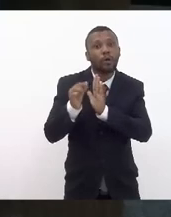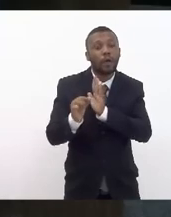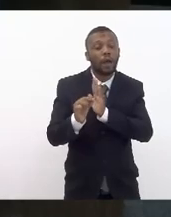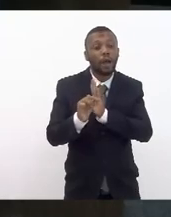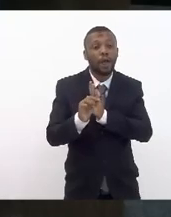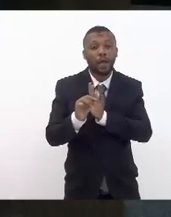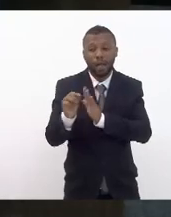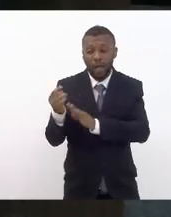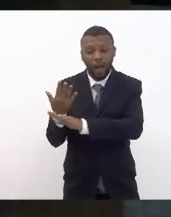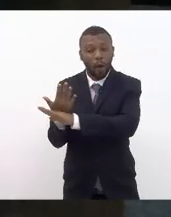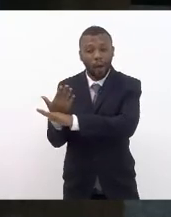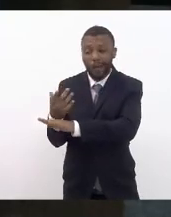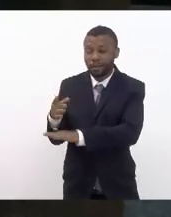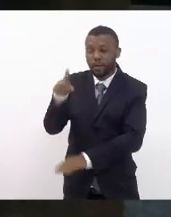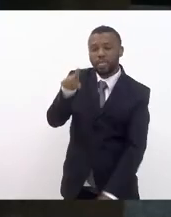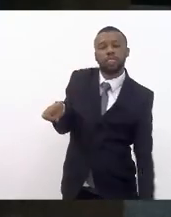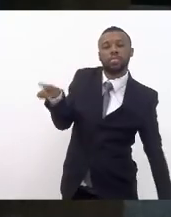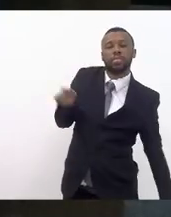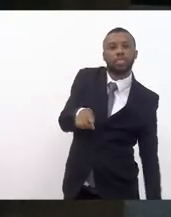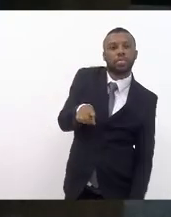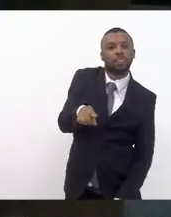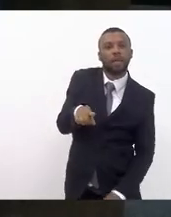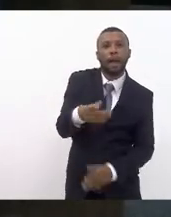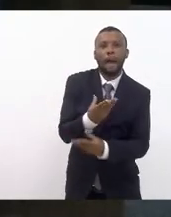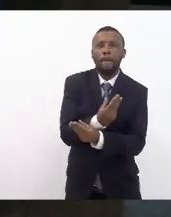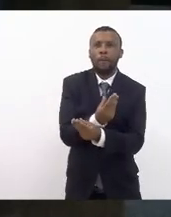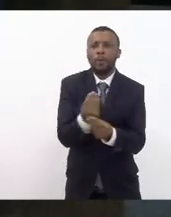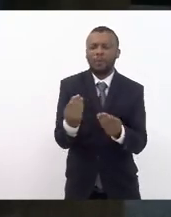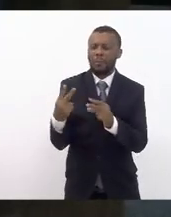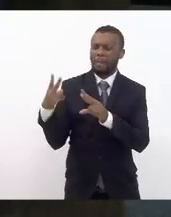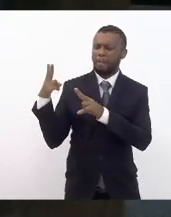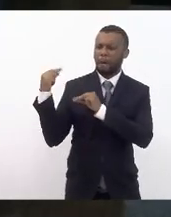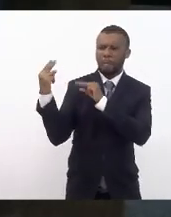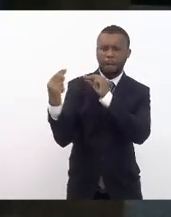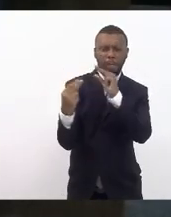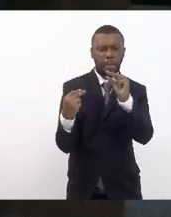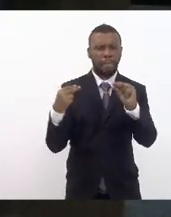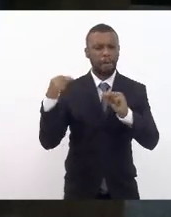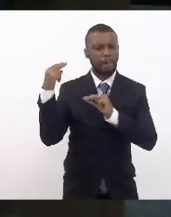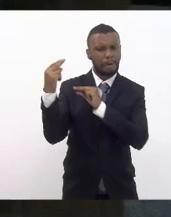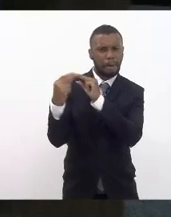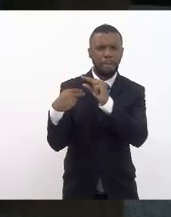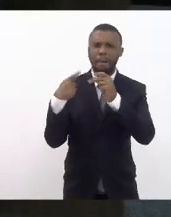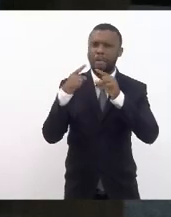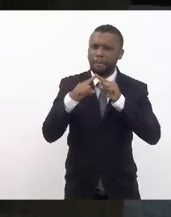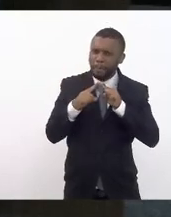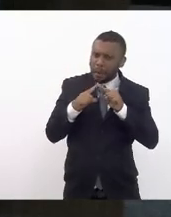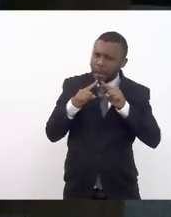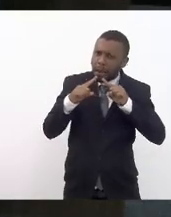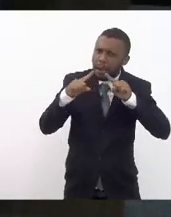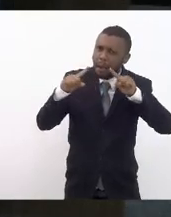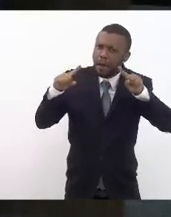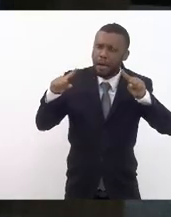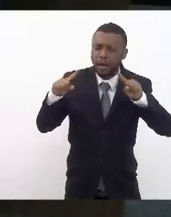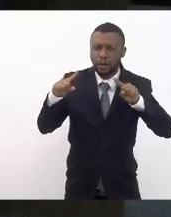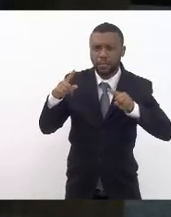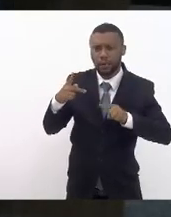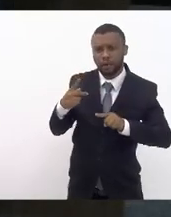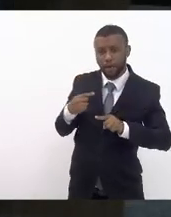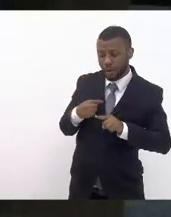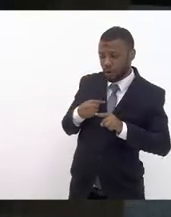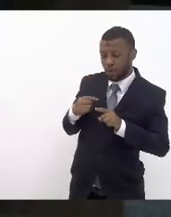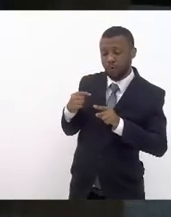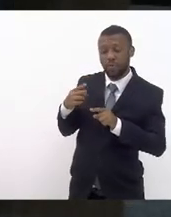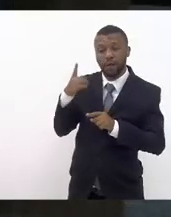da UERJ, muitas foram as vozes que vieram aqui, e eu e a deputada Lucinha fomos